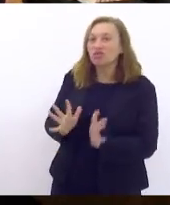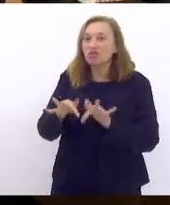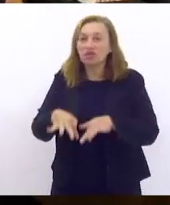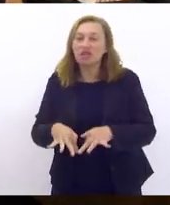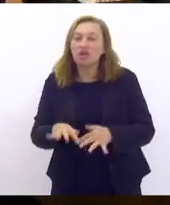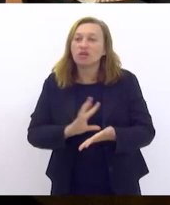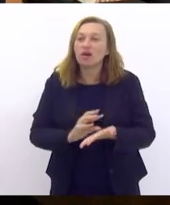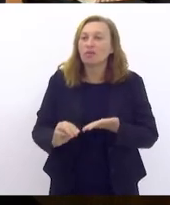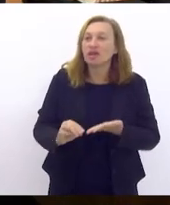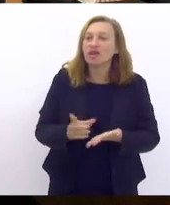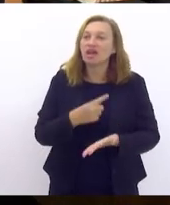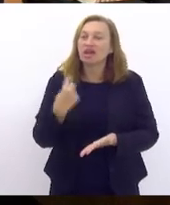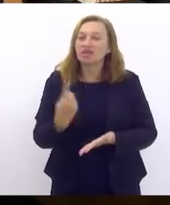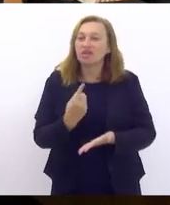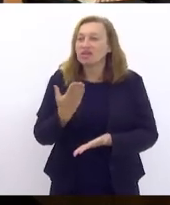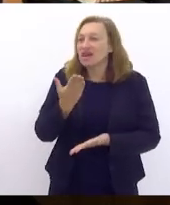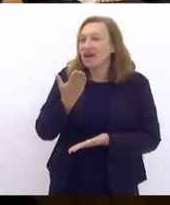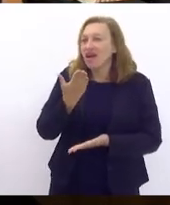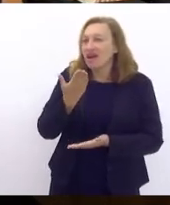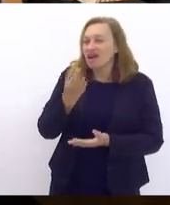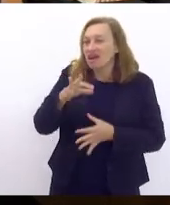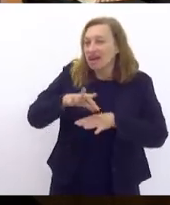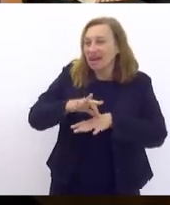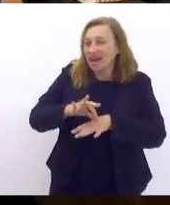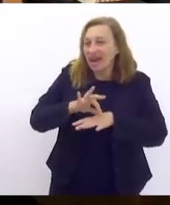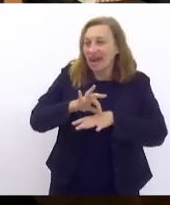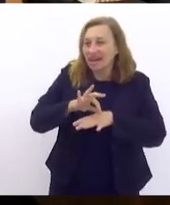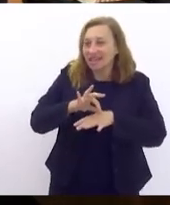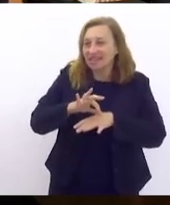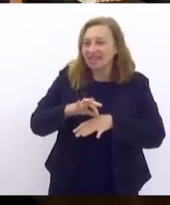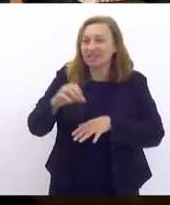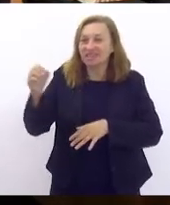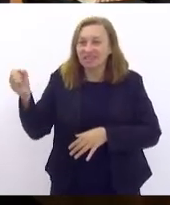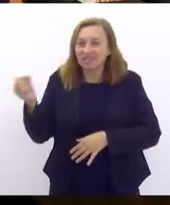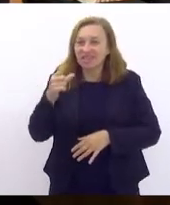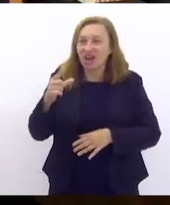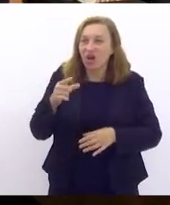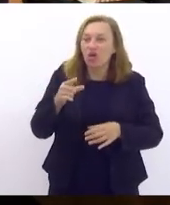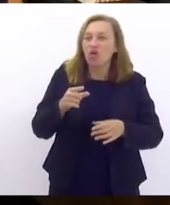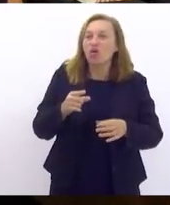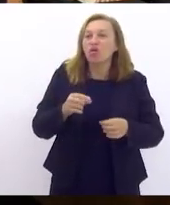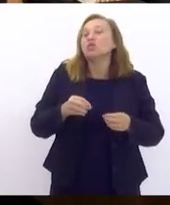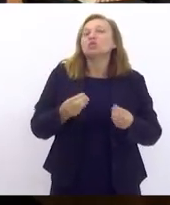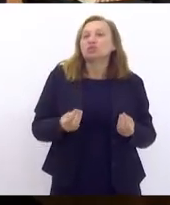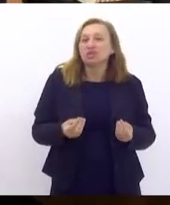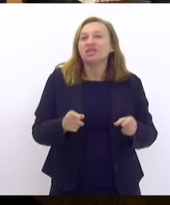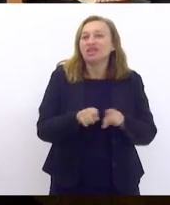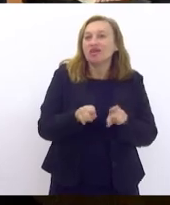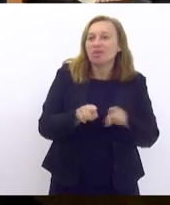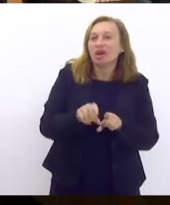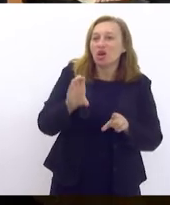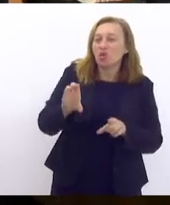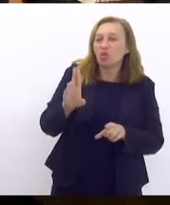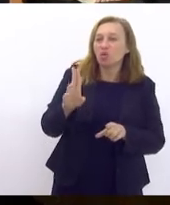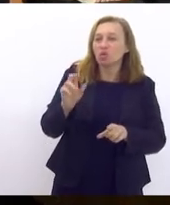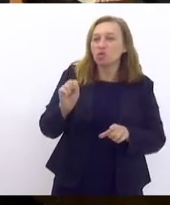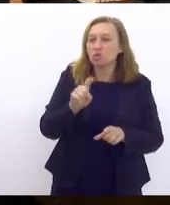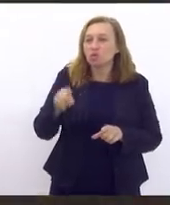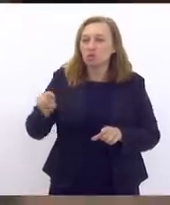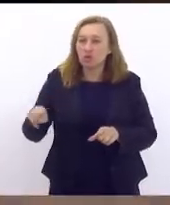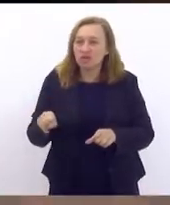pauta a nossa carne de sol, nosso queijo coalho, nosso cuscuz amarelo da Feira de São Cristóvão. Viva as